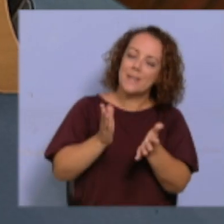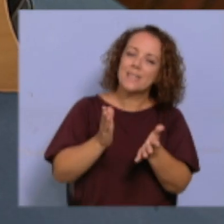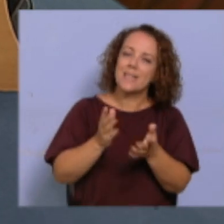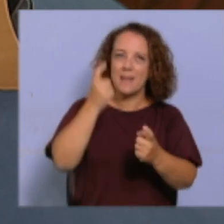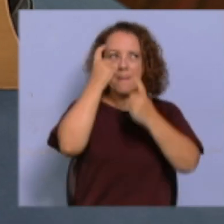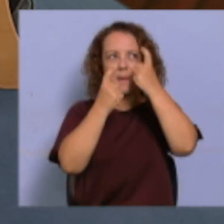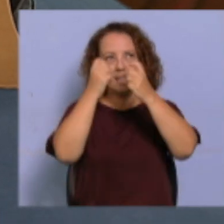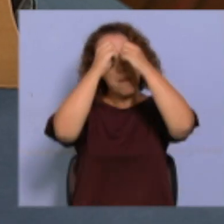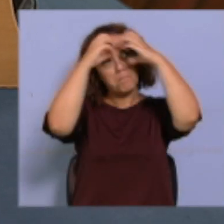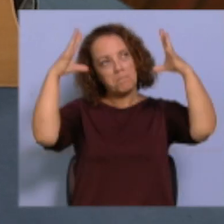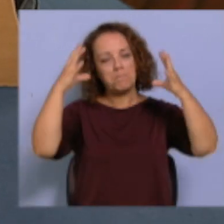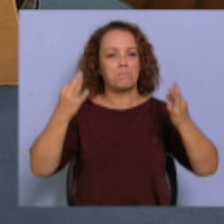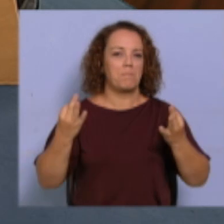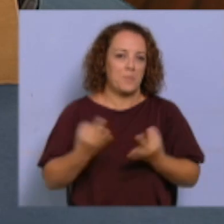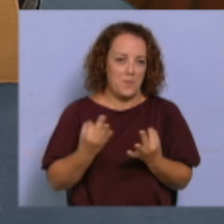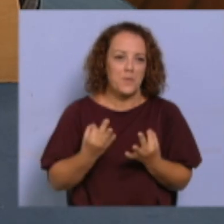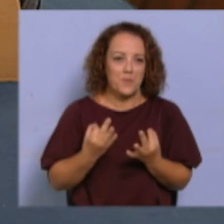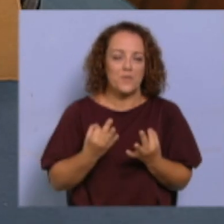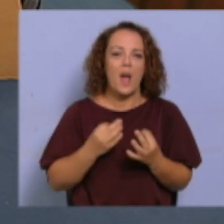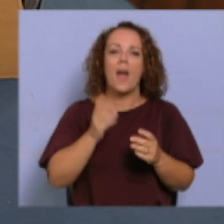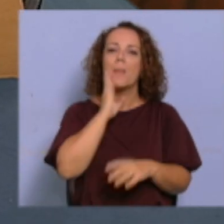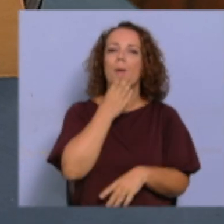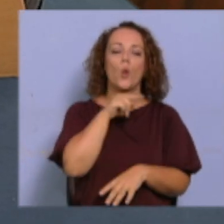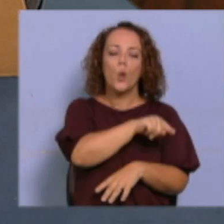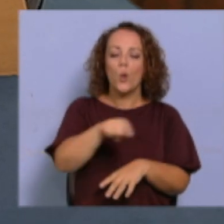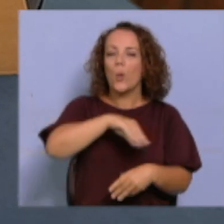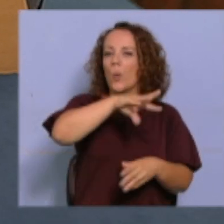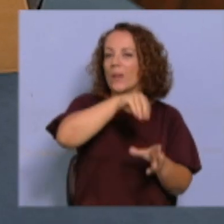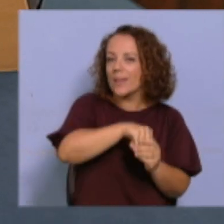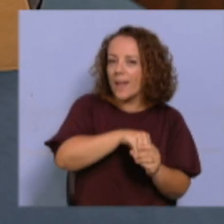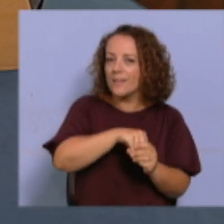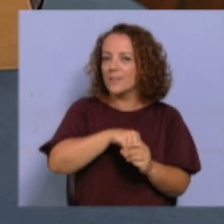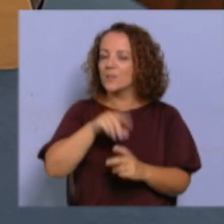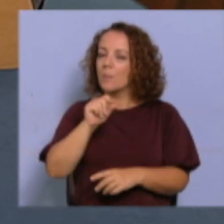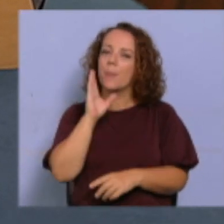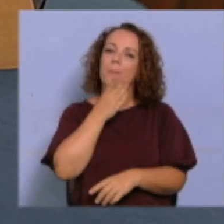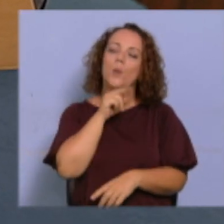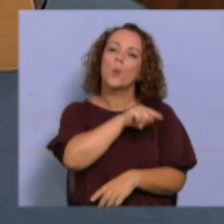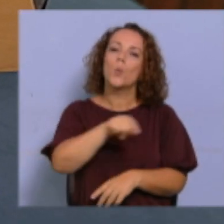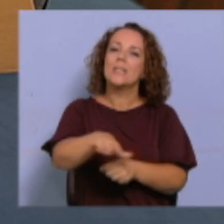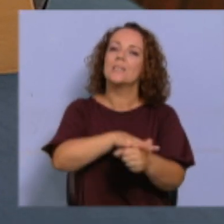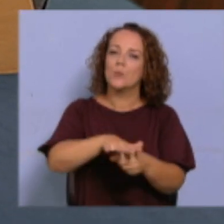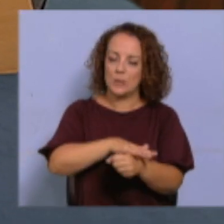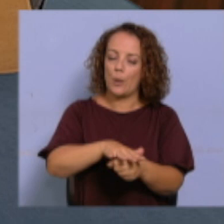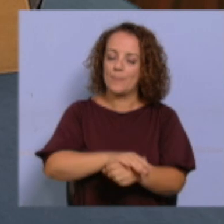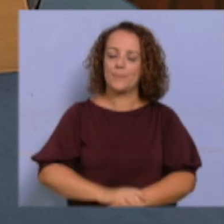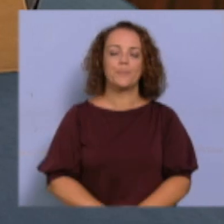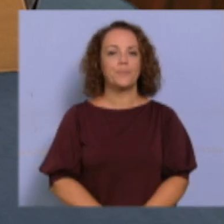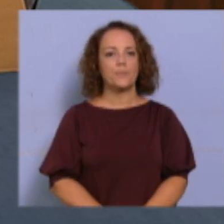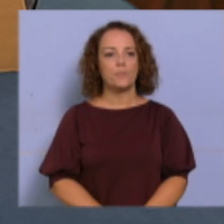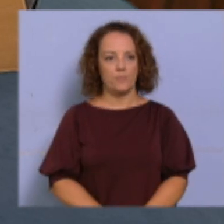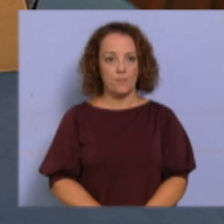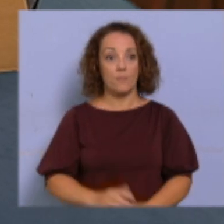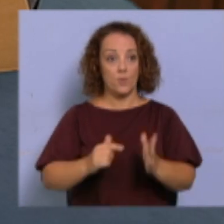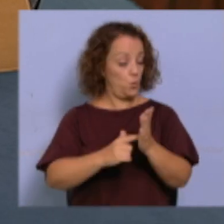as ilações que para cada contexto, Claro. E para cada circunstância. O texto do